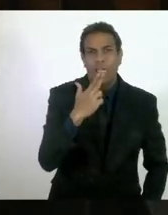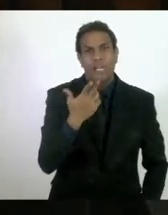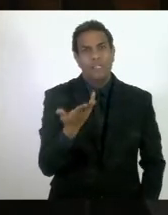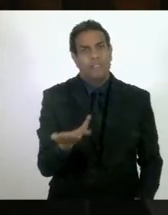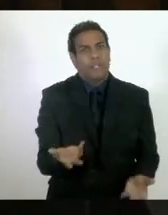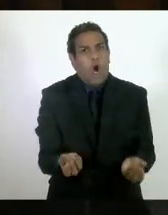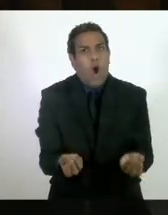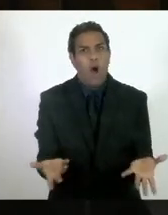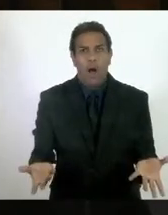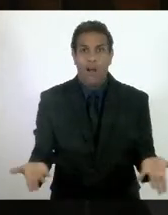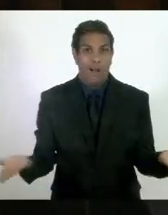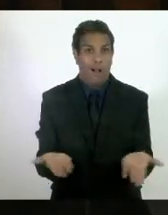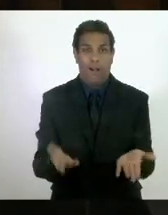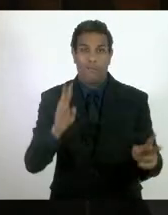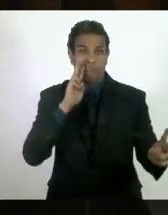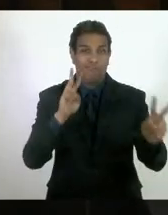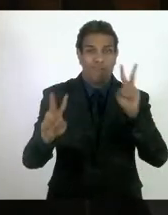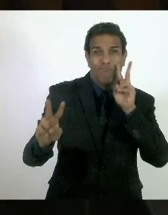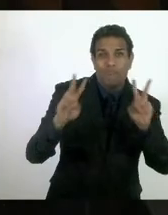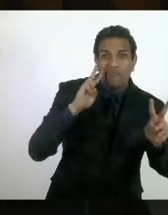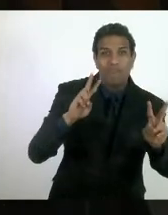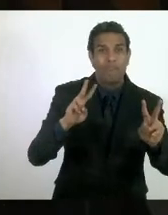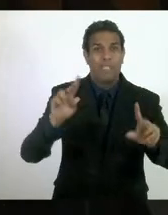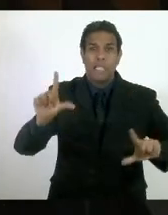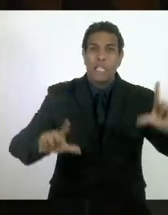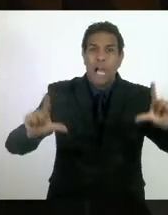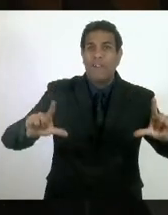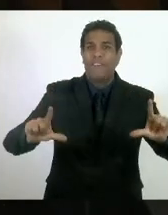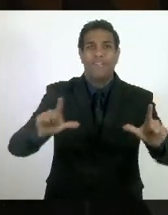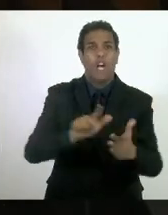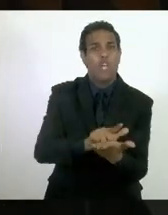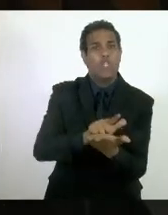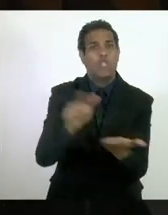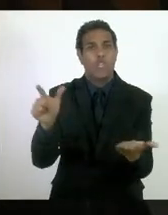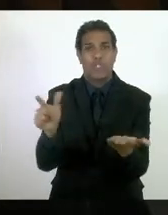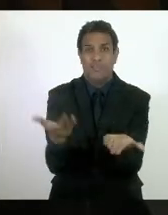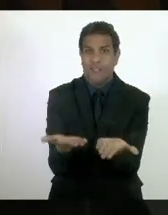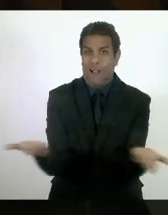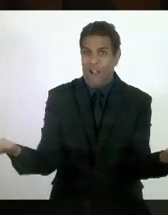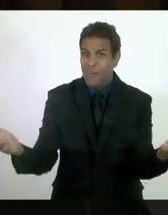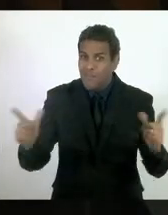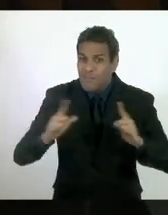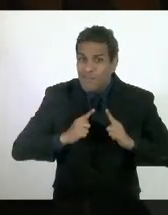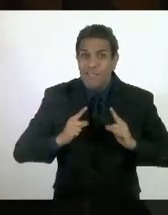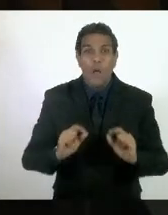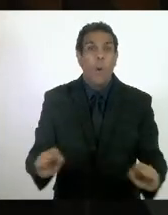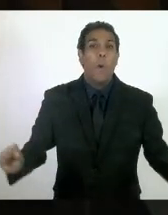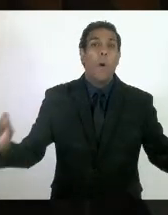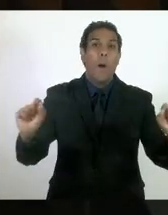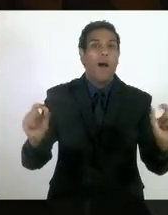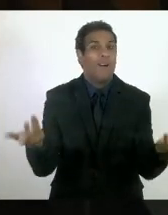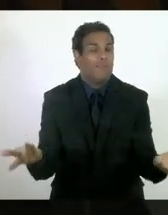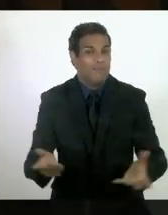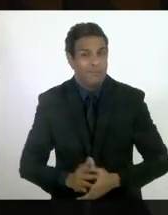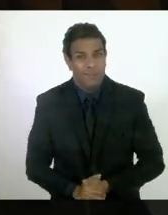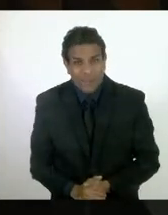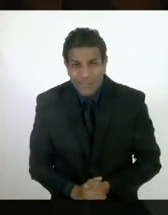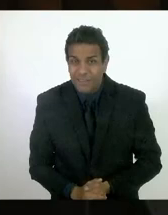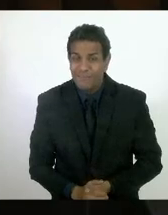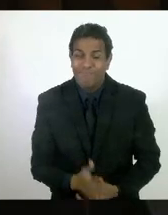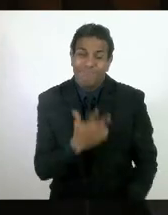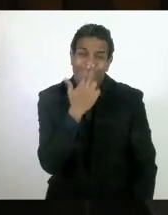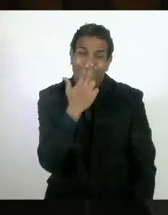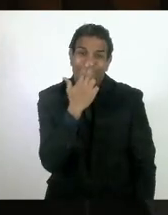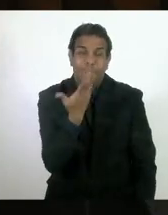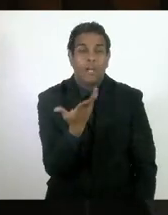e aí está basta gente abrir verificar os programas de televisão que são um